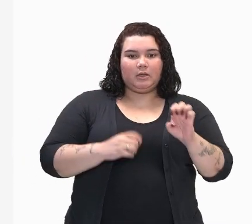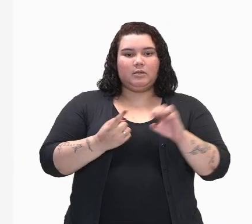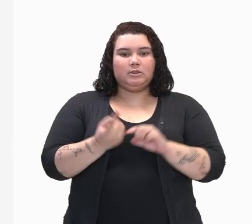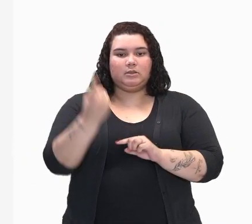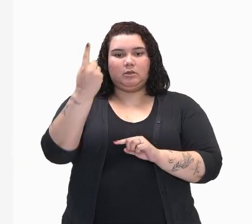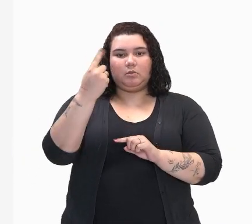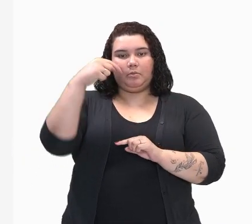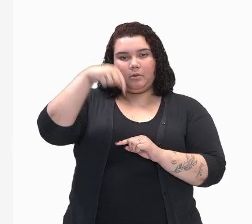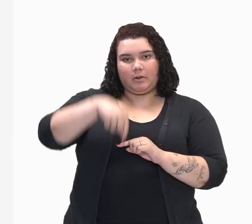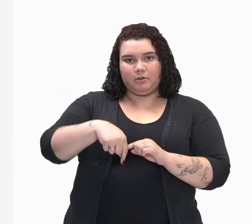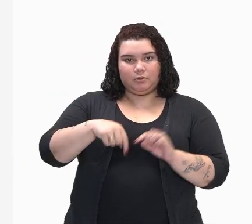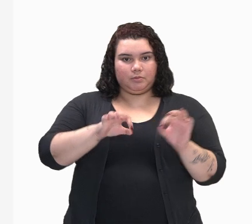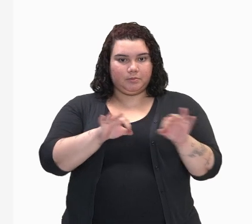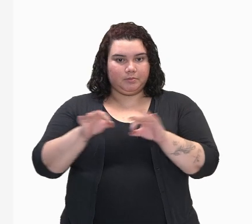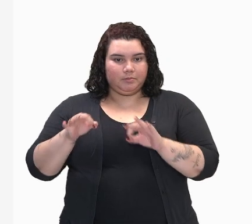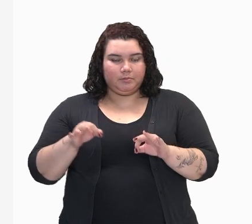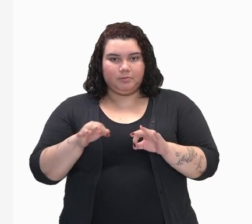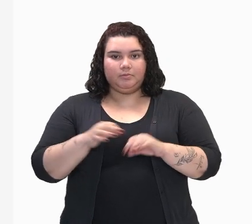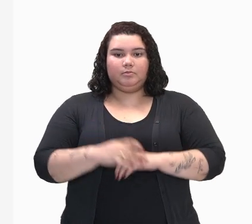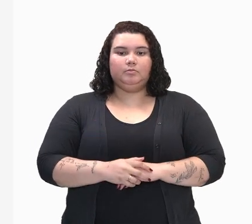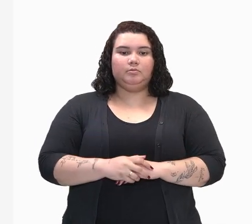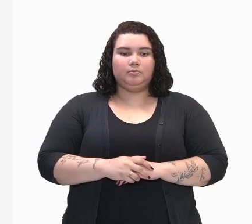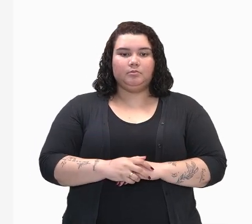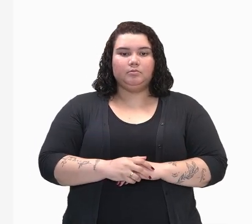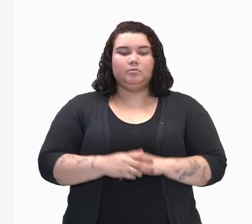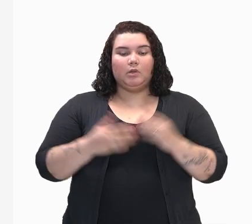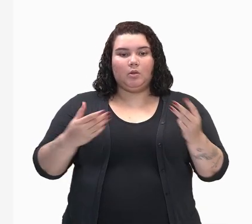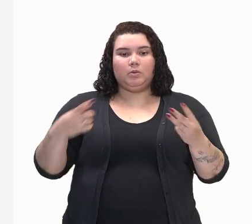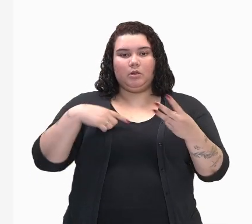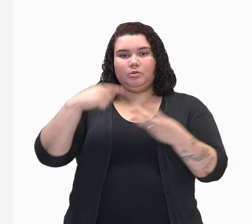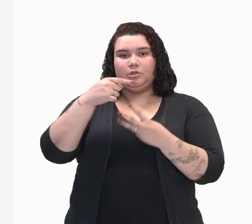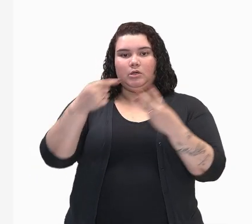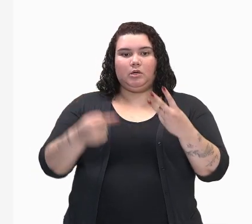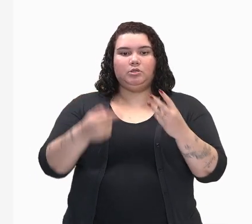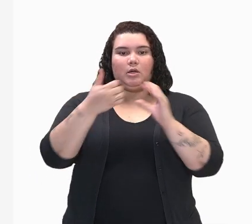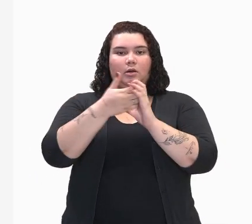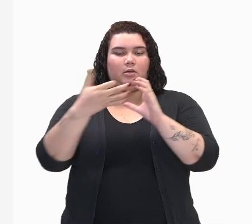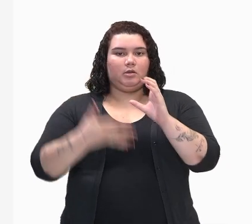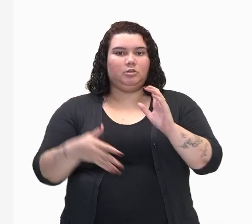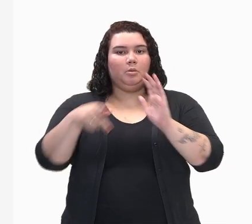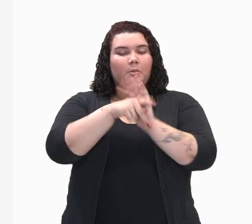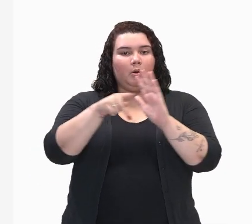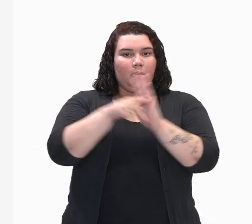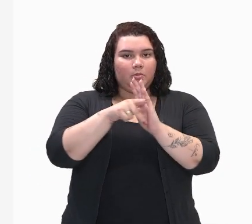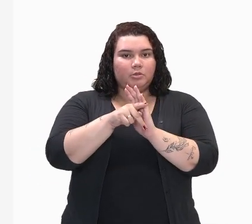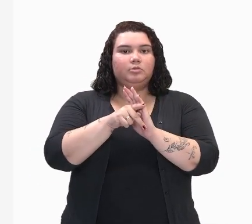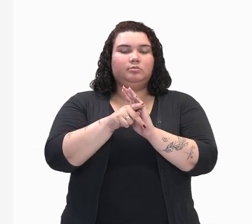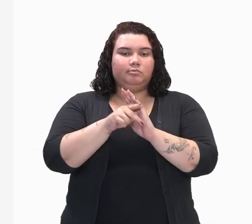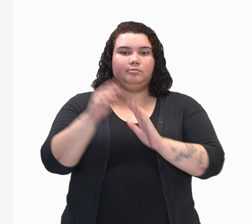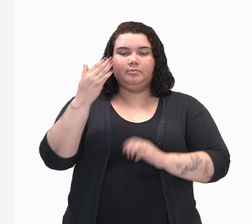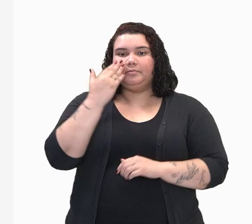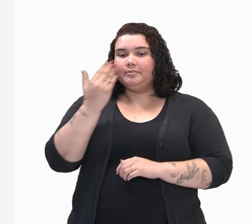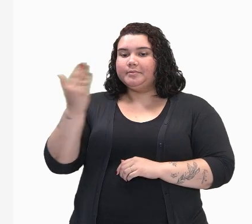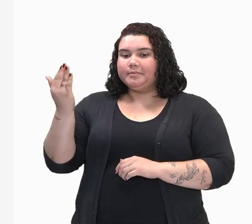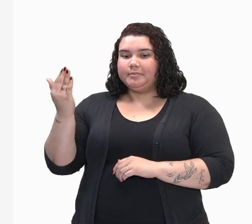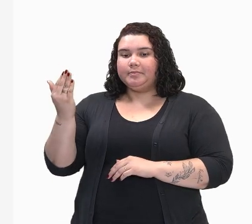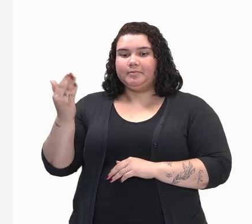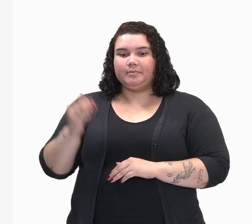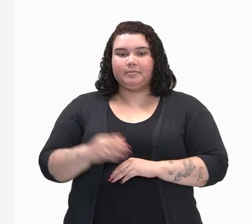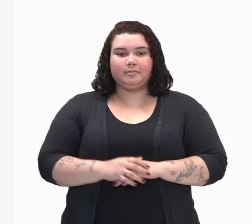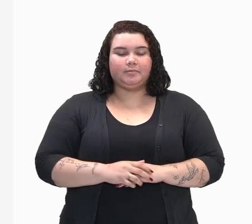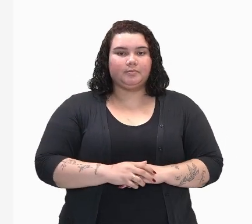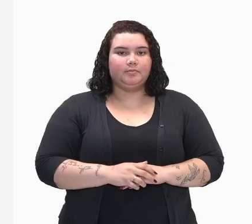né? Tem que ter módulo ou intensidade, direção e sentido para que seja completamente caracterizada. Então